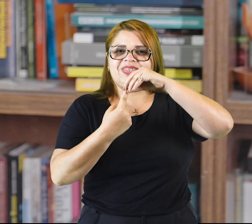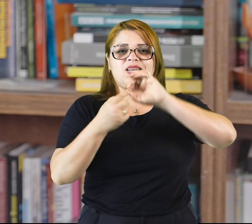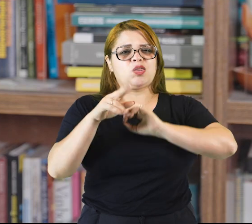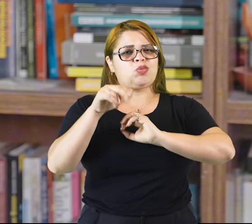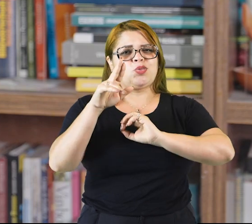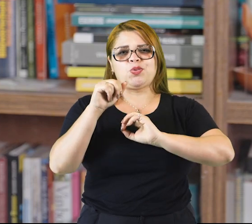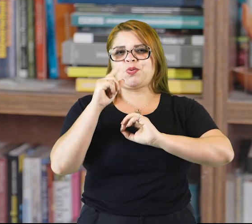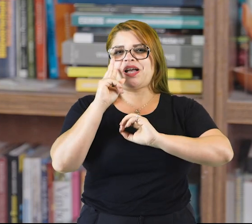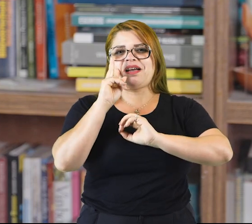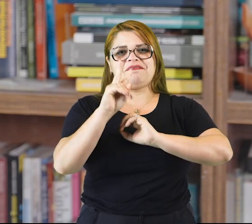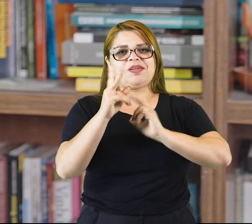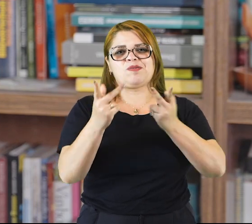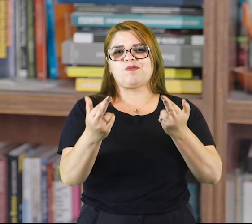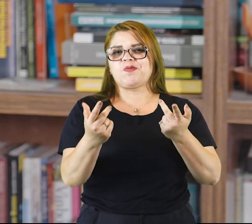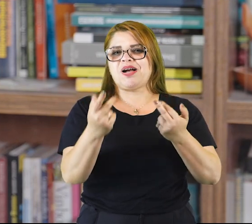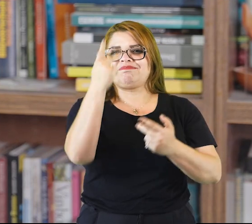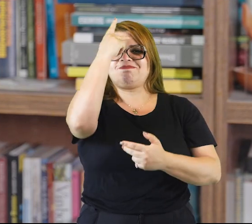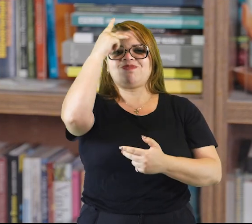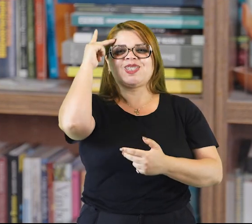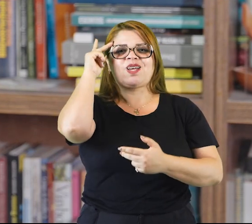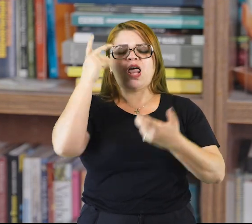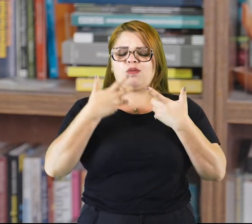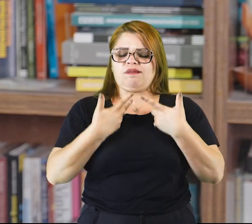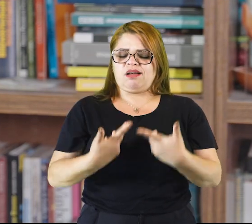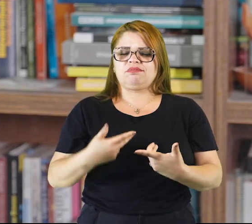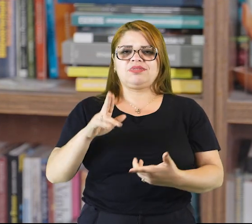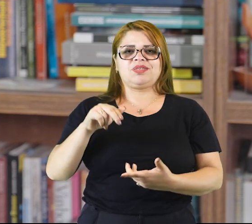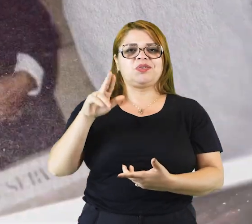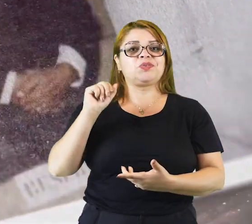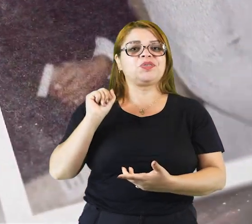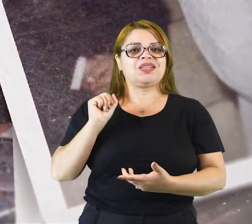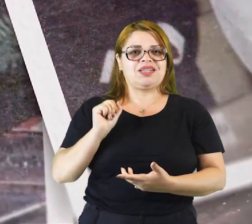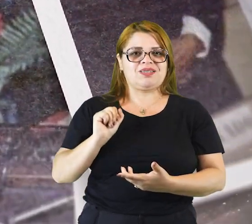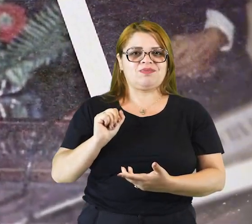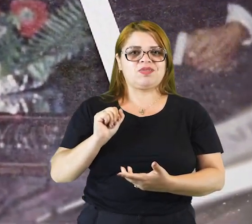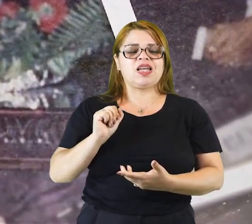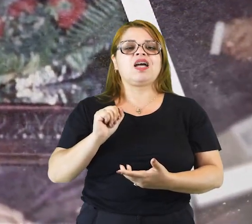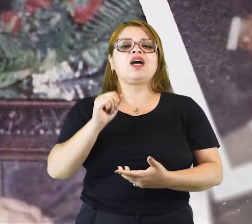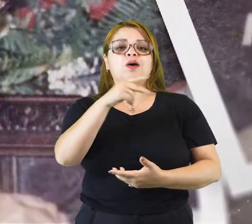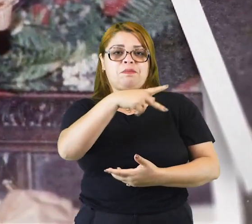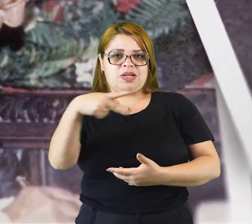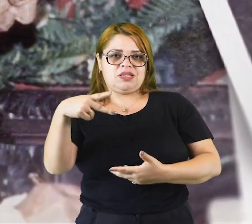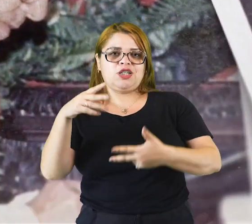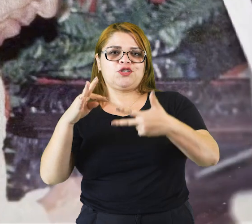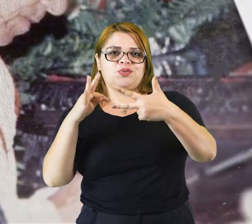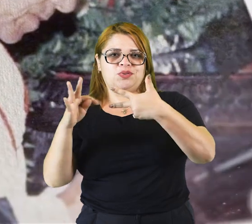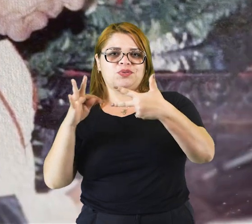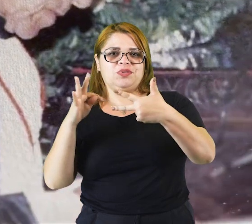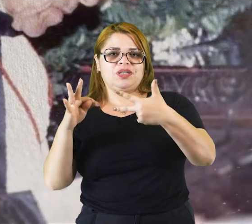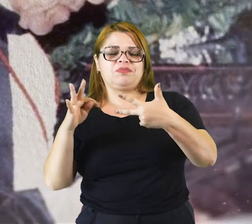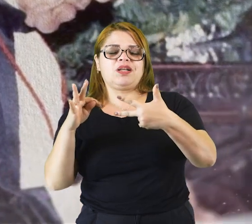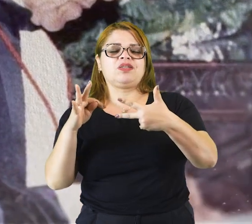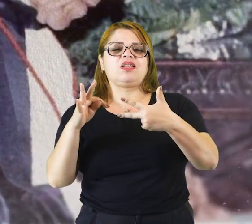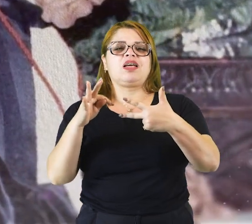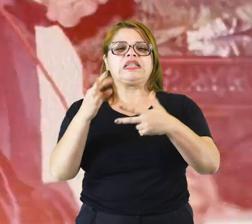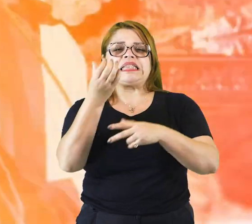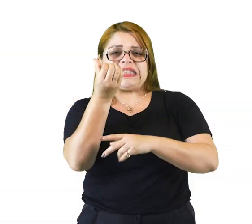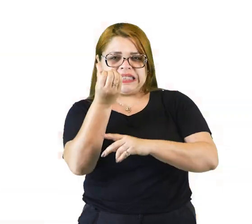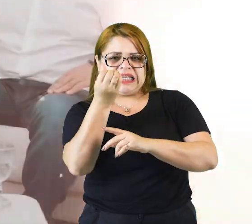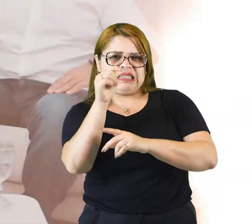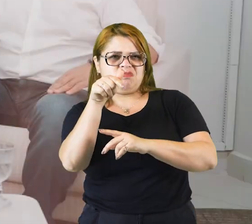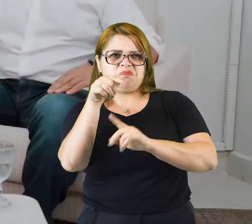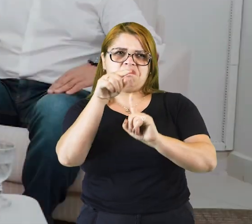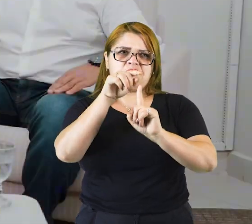eu nunca vi uma pessoa igual a ela, porque ela não cansa. O presidente do Tribunal de Justiça, quando ela estava com